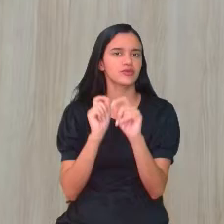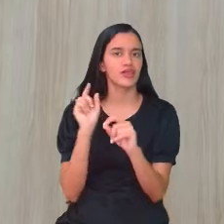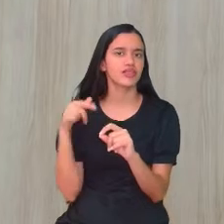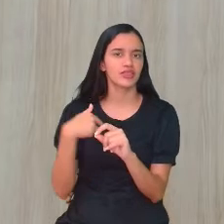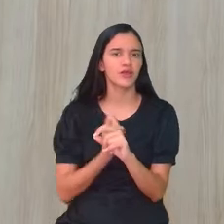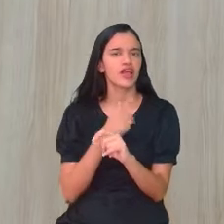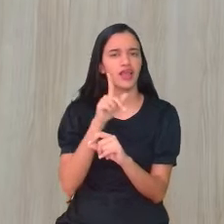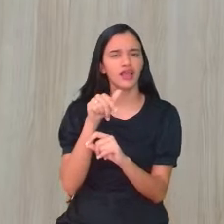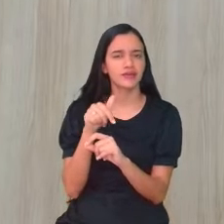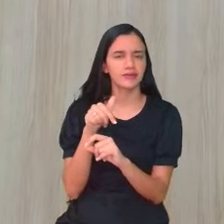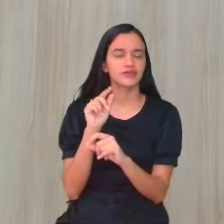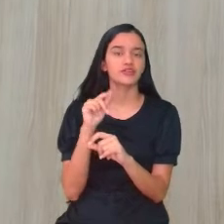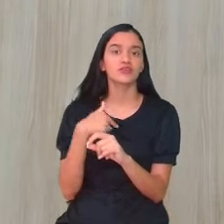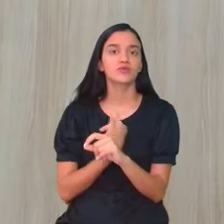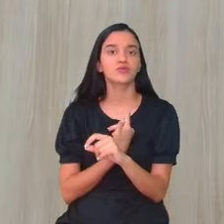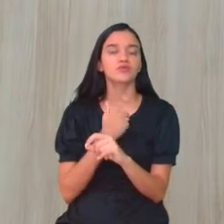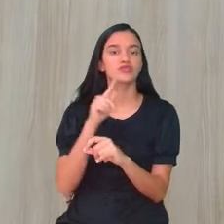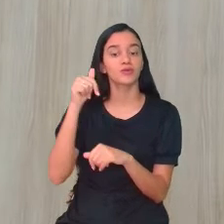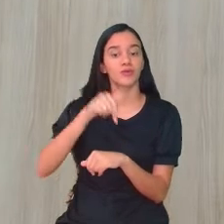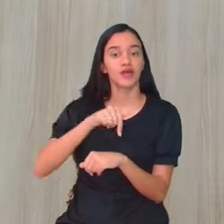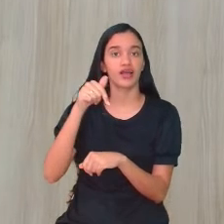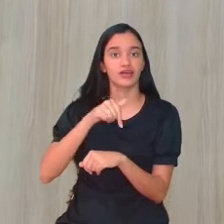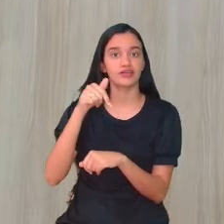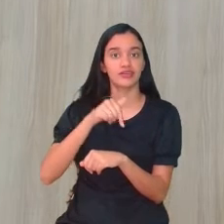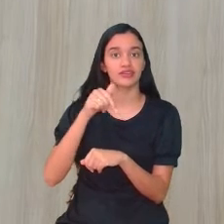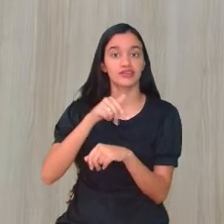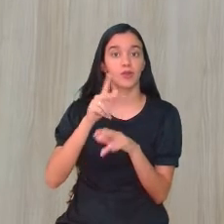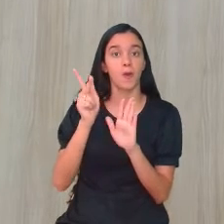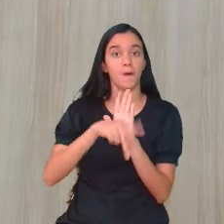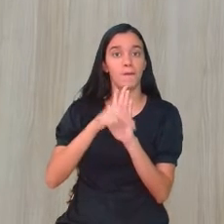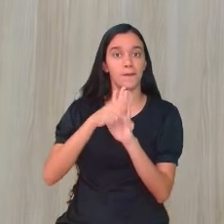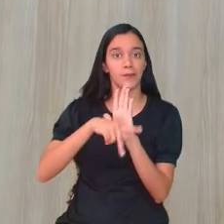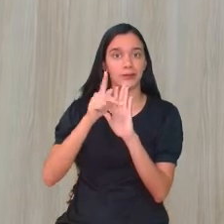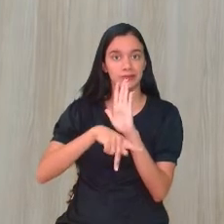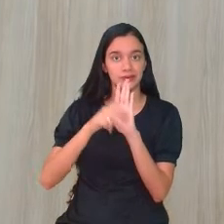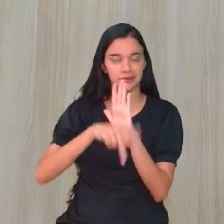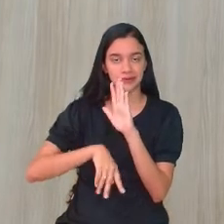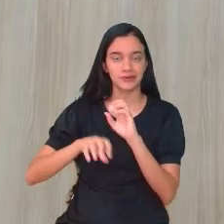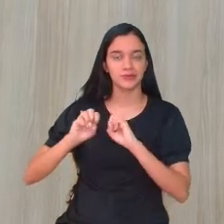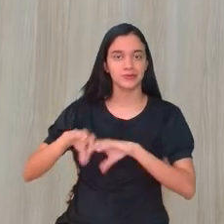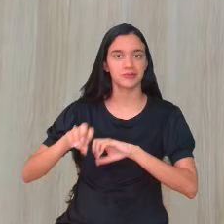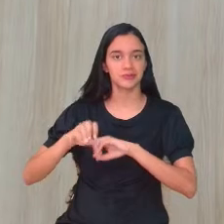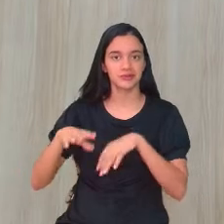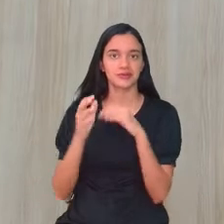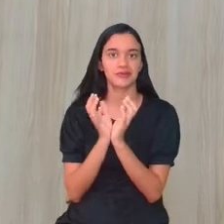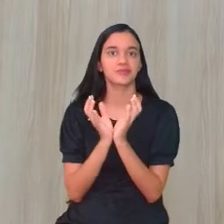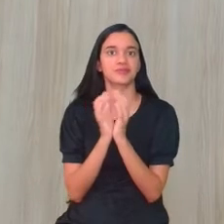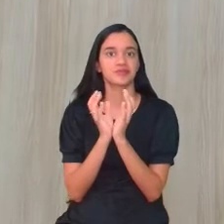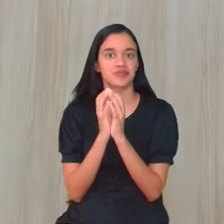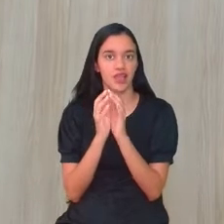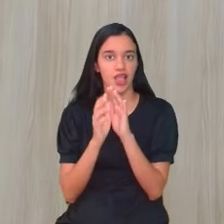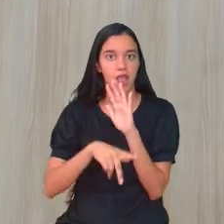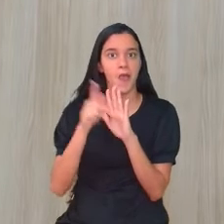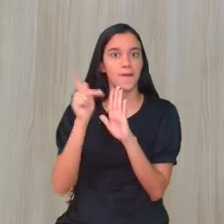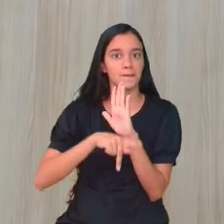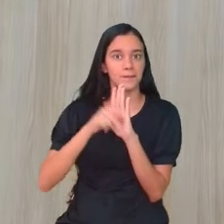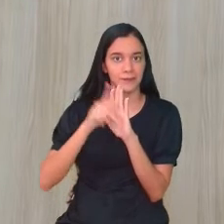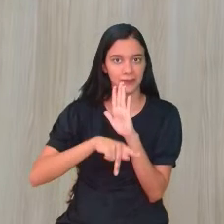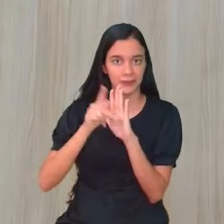nós estamos aqui, né, no projeto do Educa Recife, que é um projeto, né, que